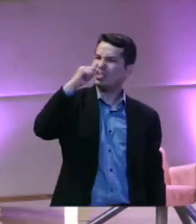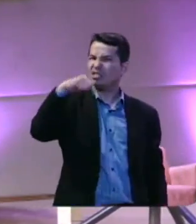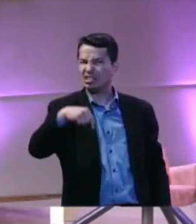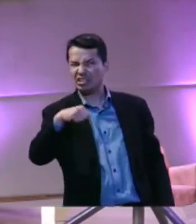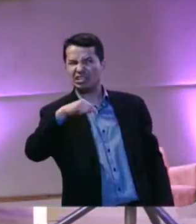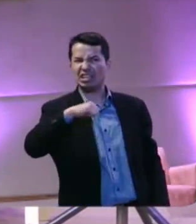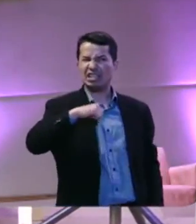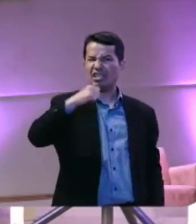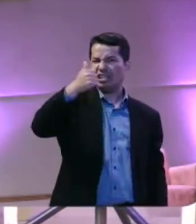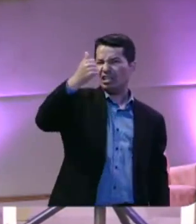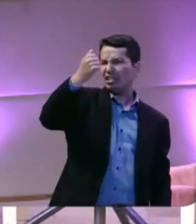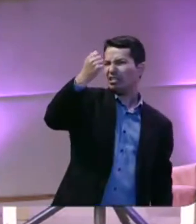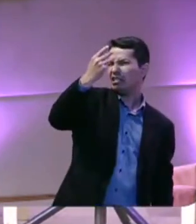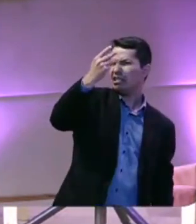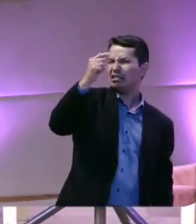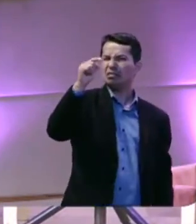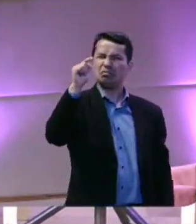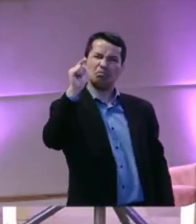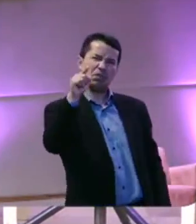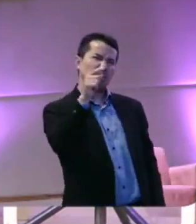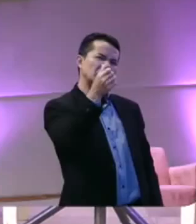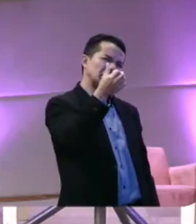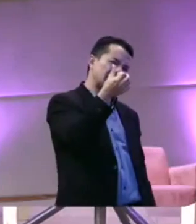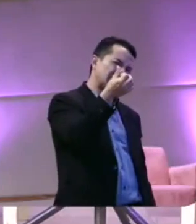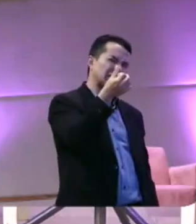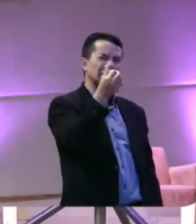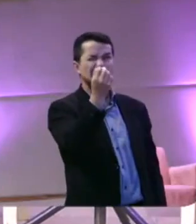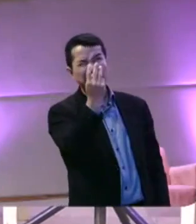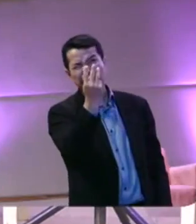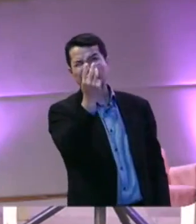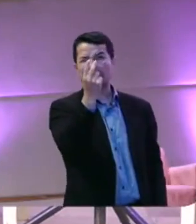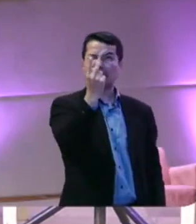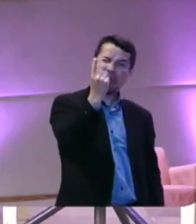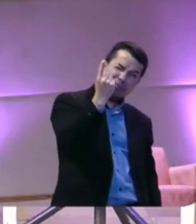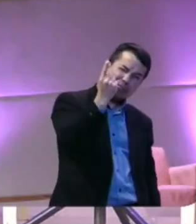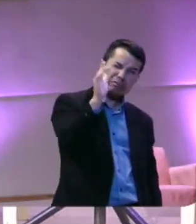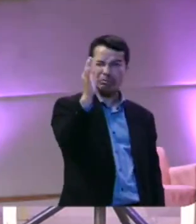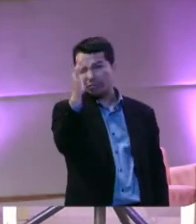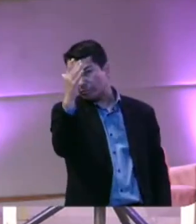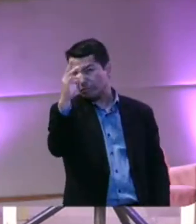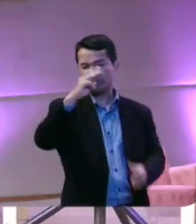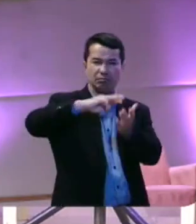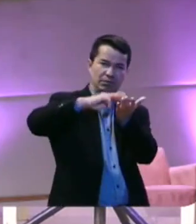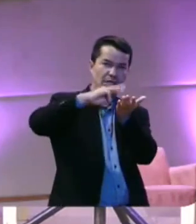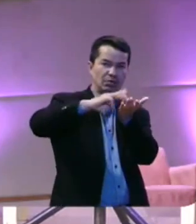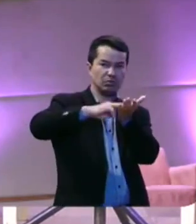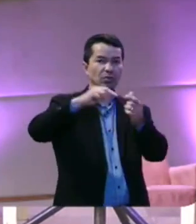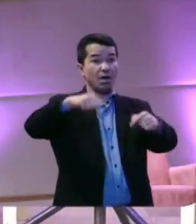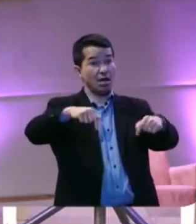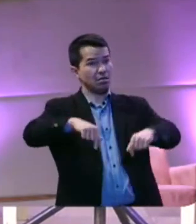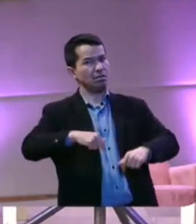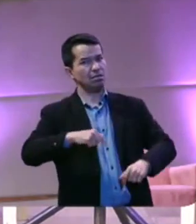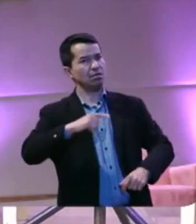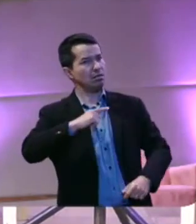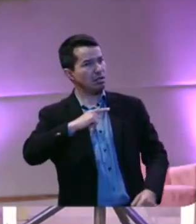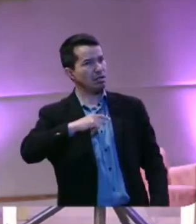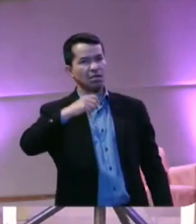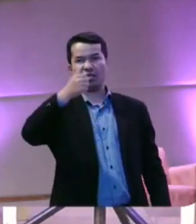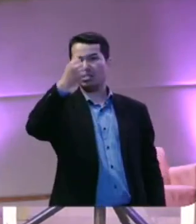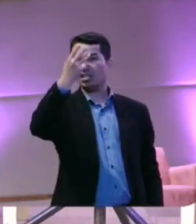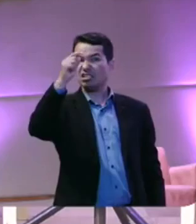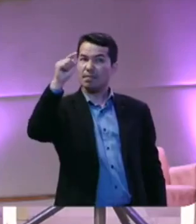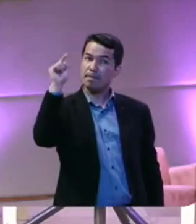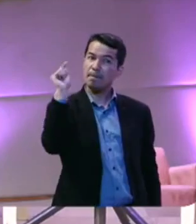13.600 e alguma coisa de membros. Agora me fugiu o número, mas eu sei que é 13.600 e alguma coisa. E eu fico